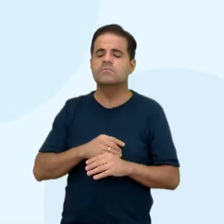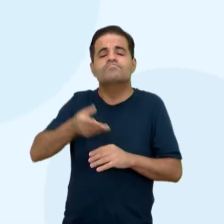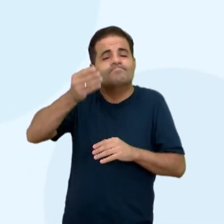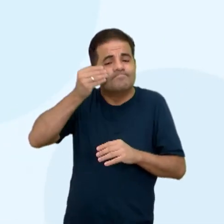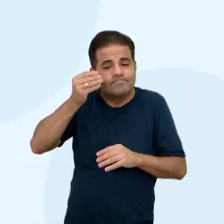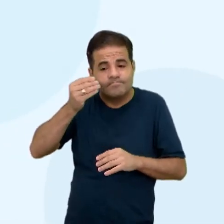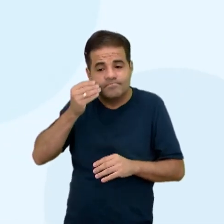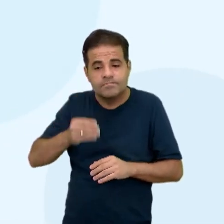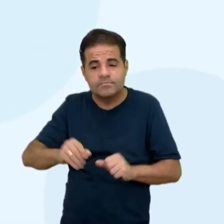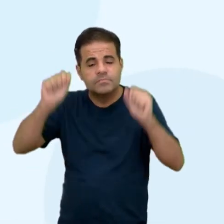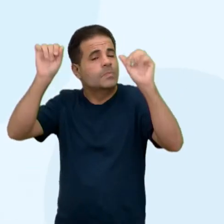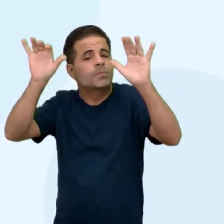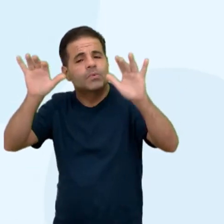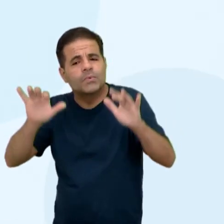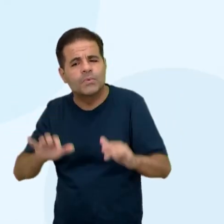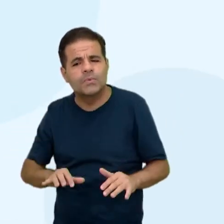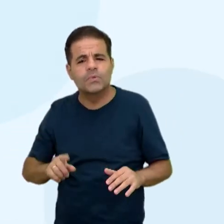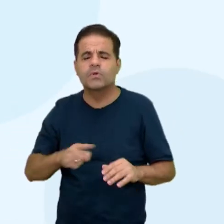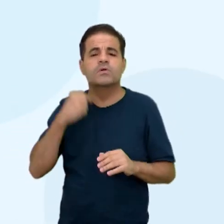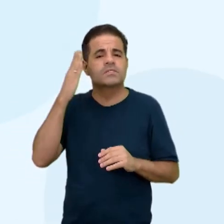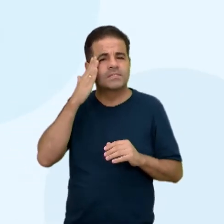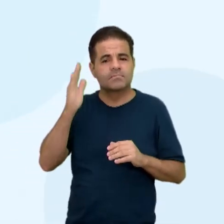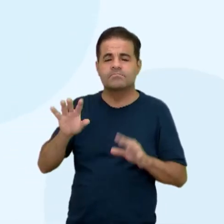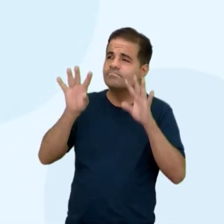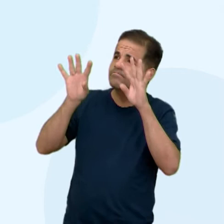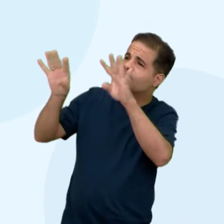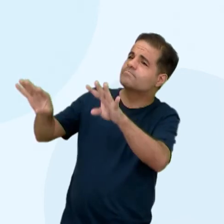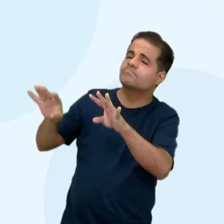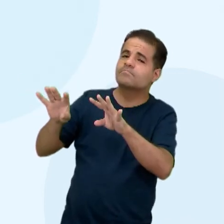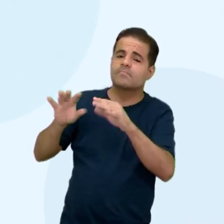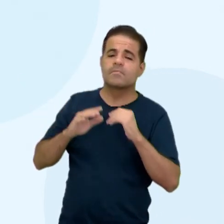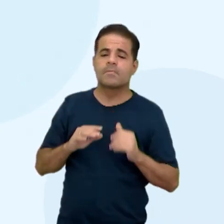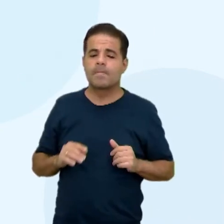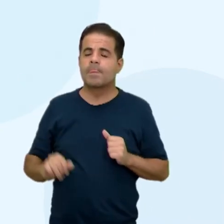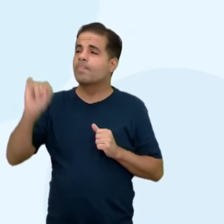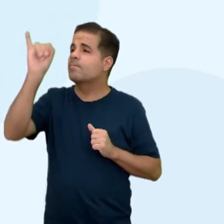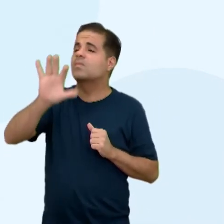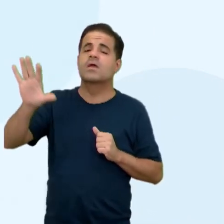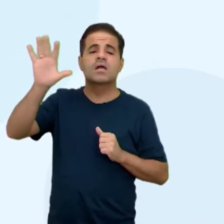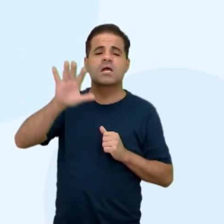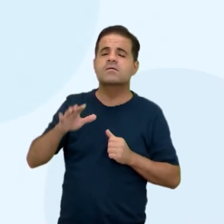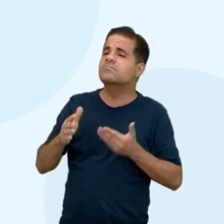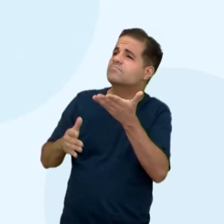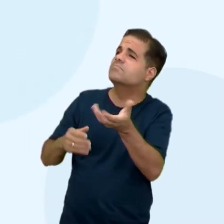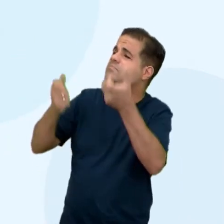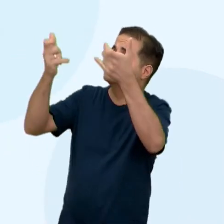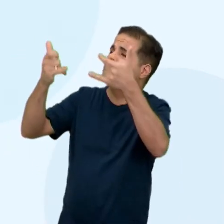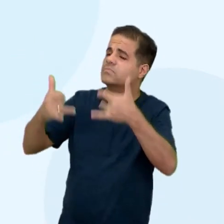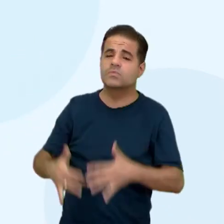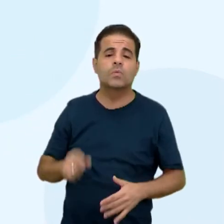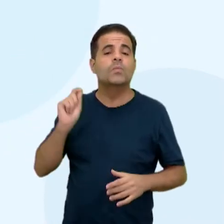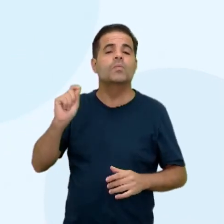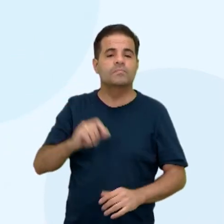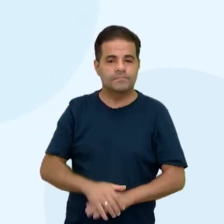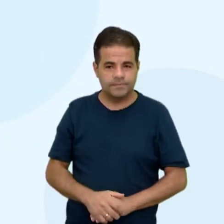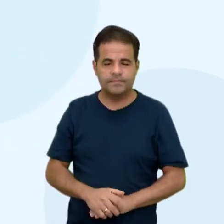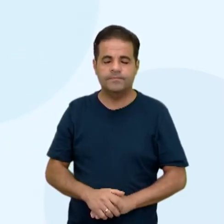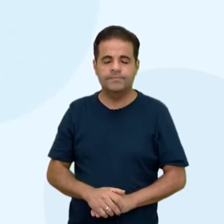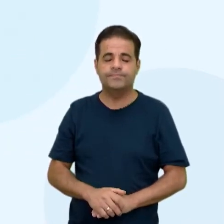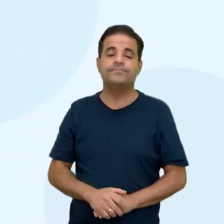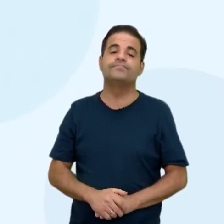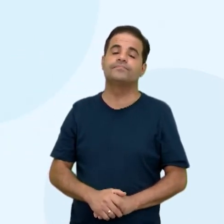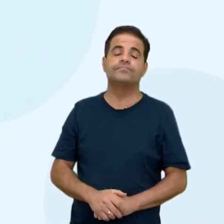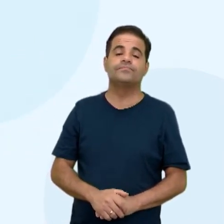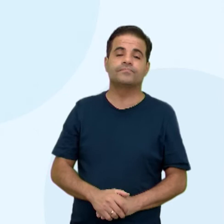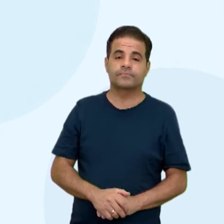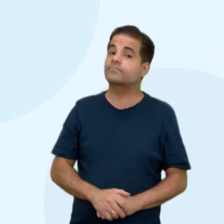tentar reescrever o que a gente sabe aqui, olhando para essa imagem. O que essa imagem pode dizer para a gente? Olha lá, ó. Então a gente